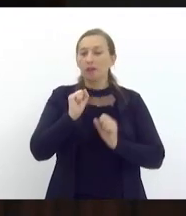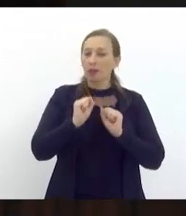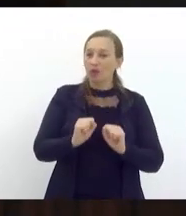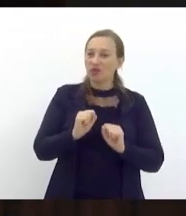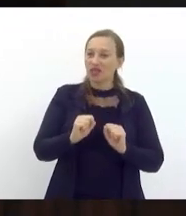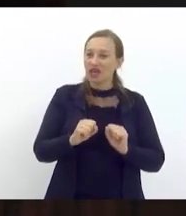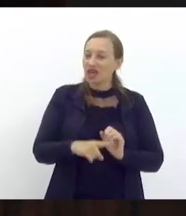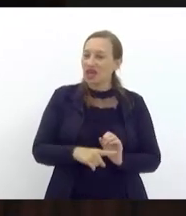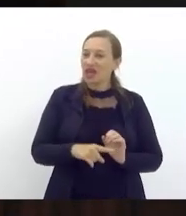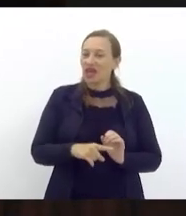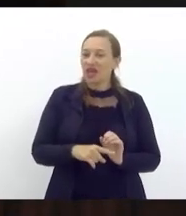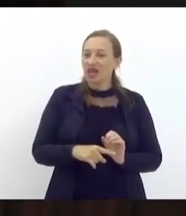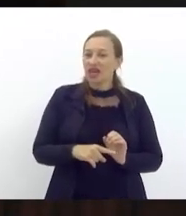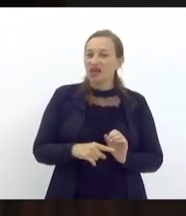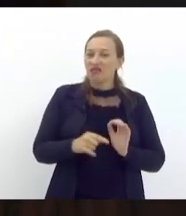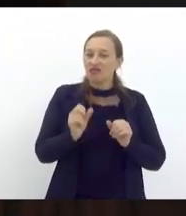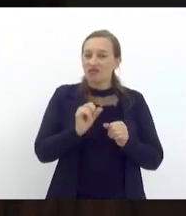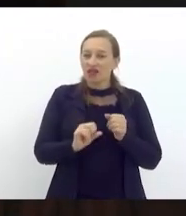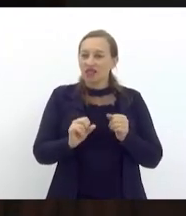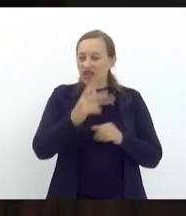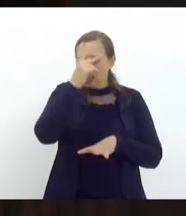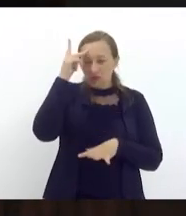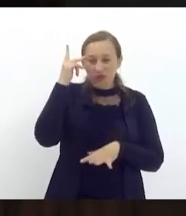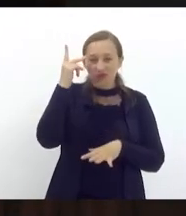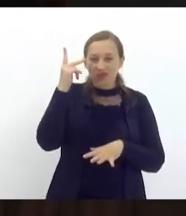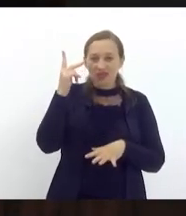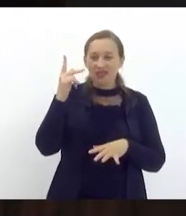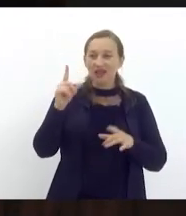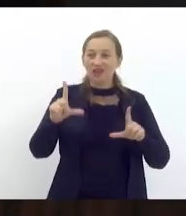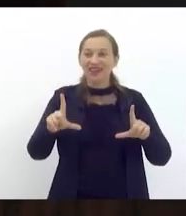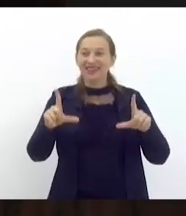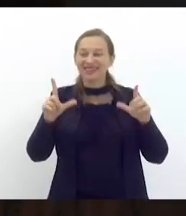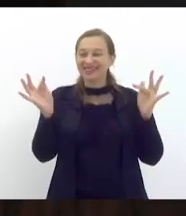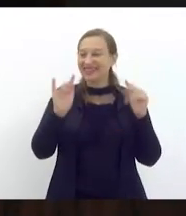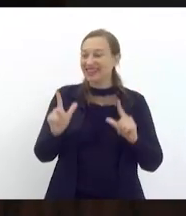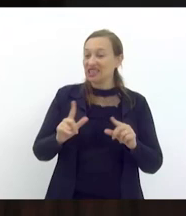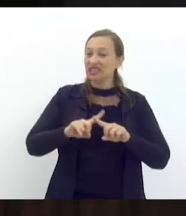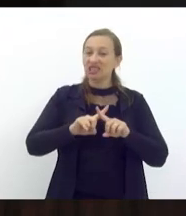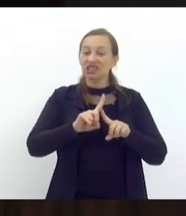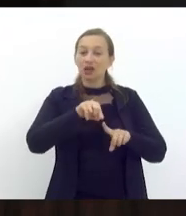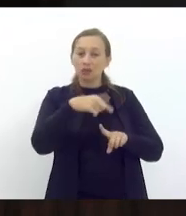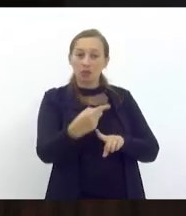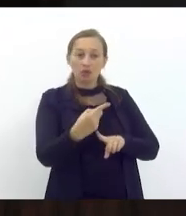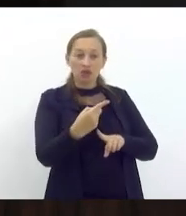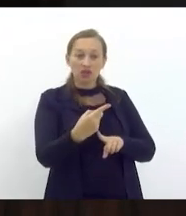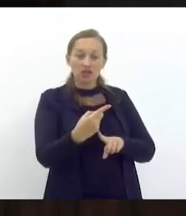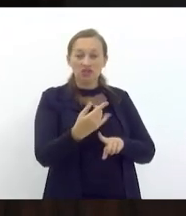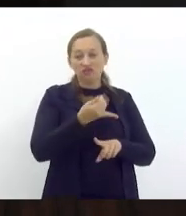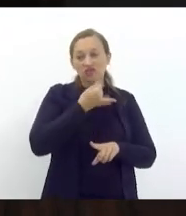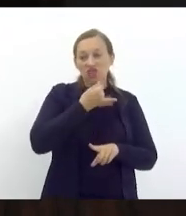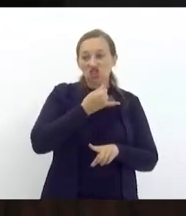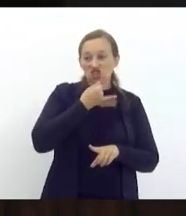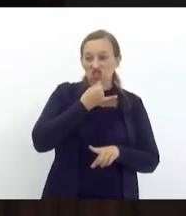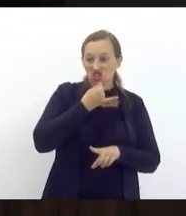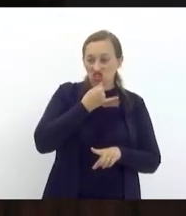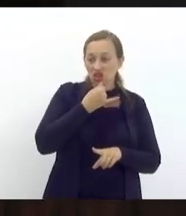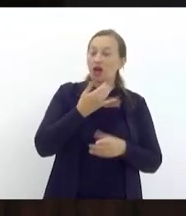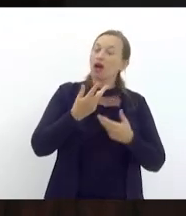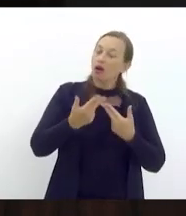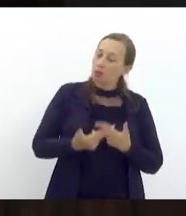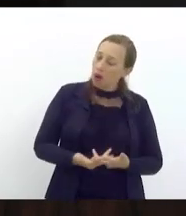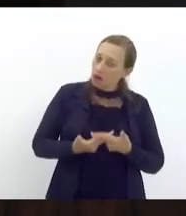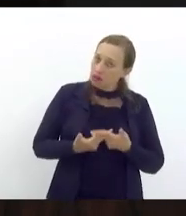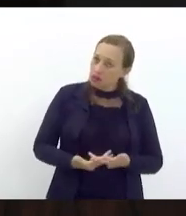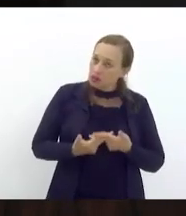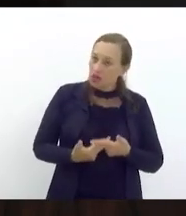e depois sair como velhaco então eu peço novamente a vossa excelências que dê um pouquinho de paciência